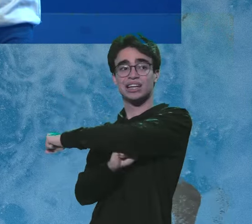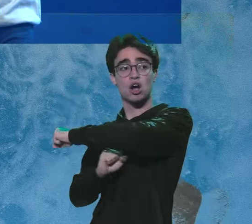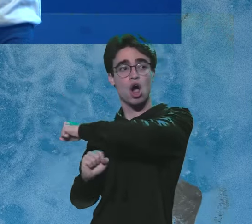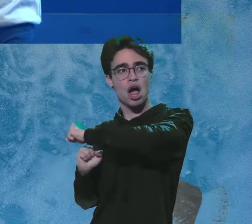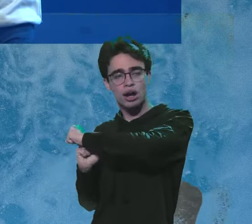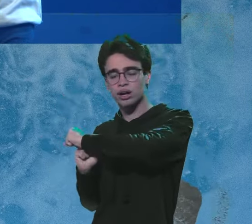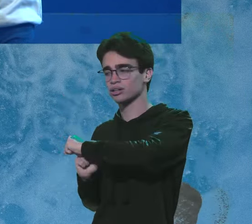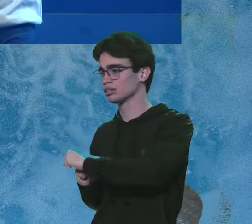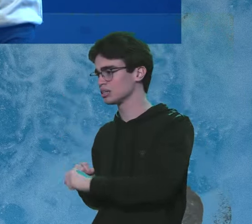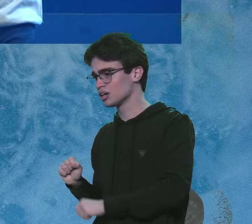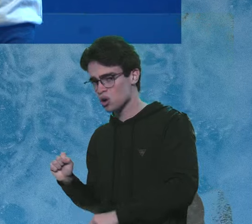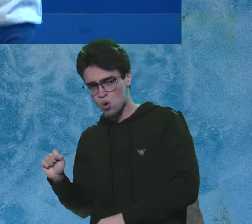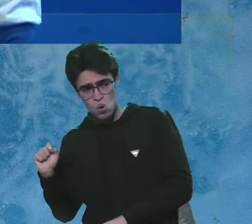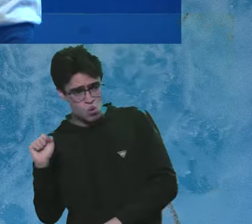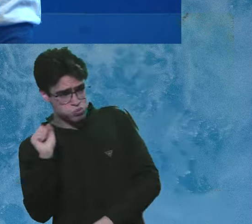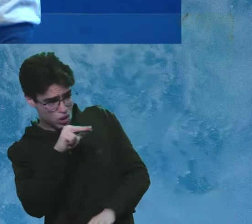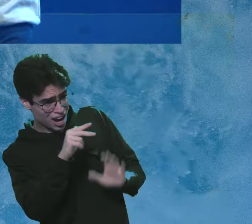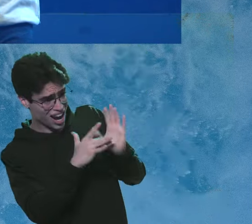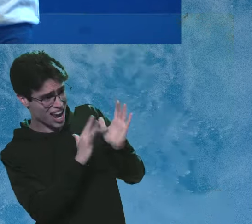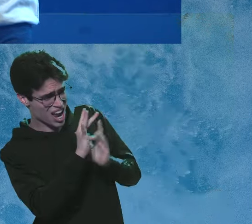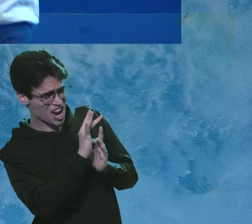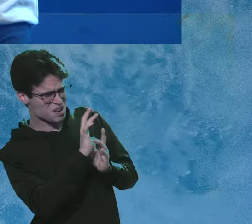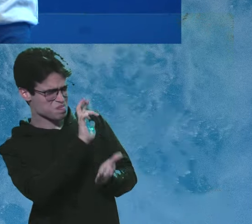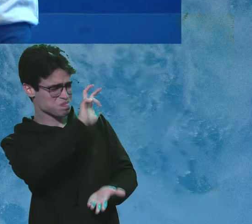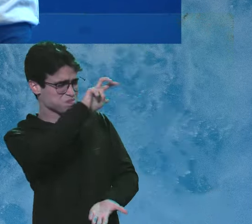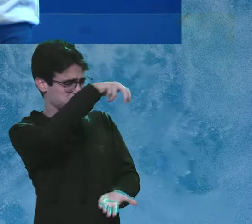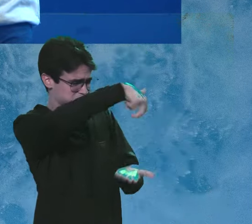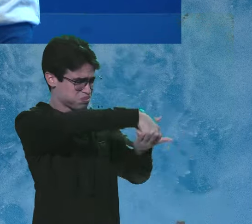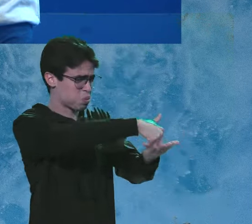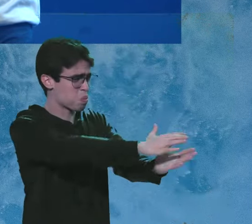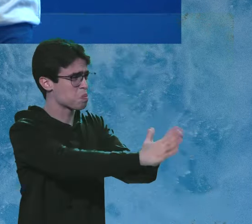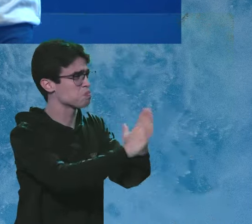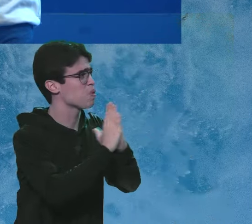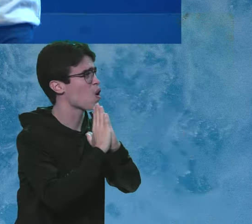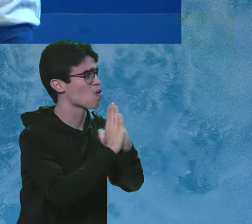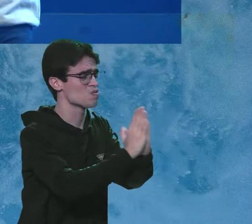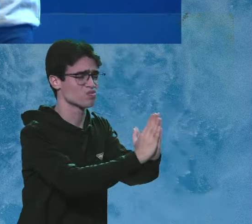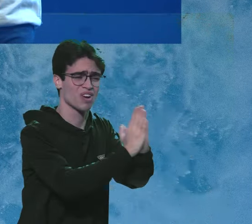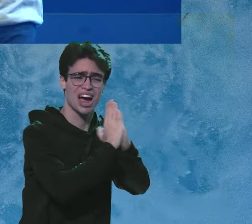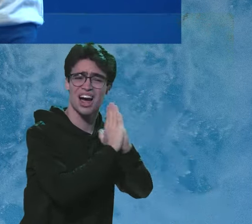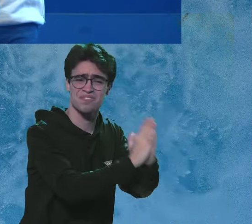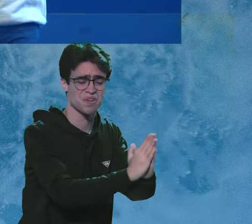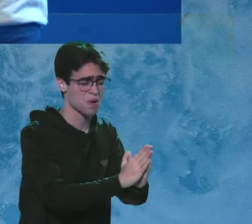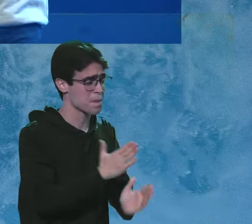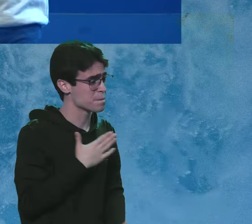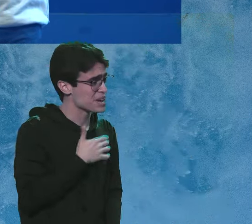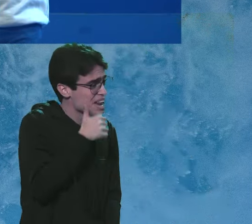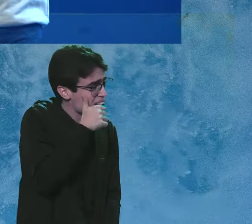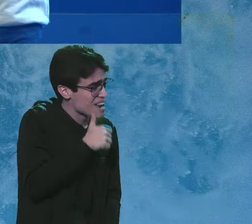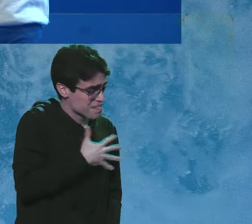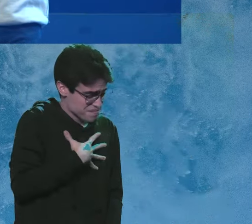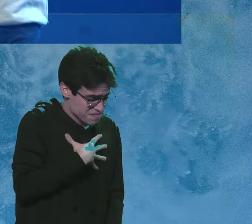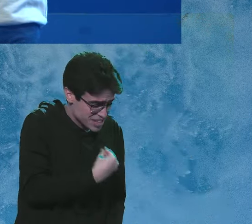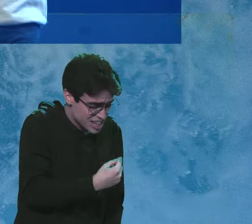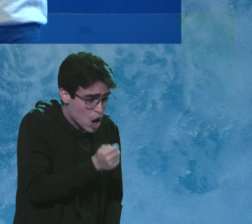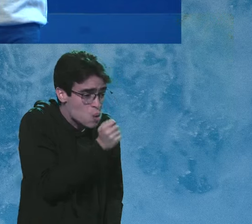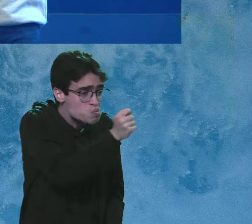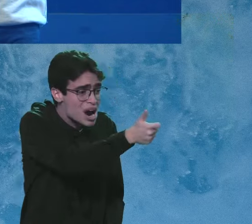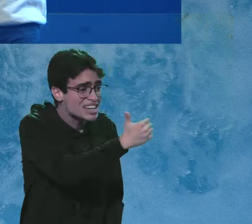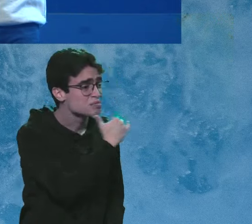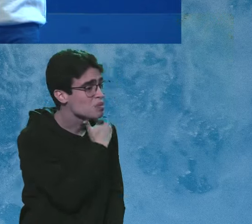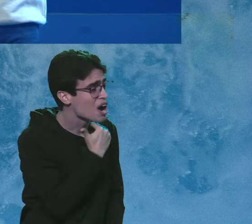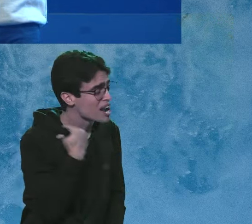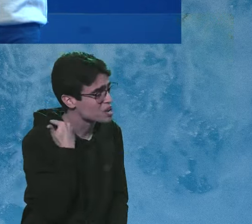aos seus pés e implorou-lhe insistentemente: a minha filhinha está morrendo. Vem,